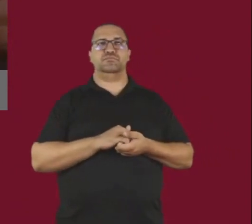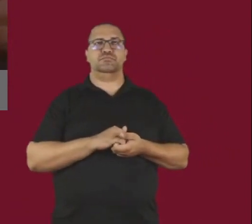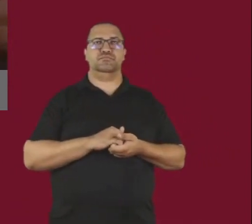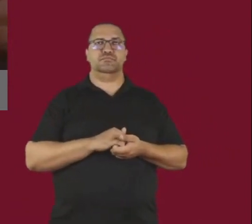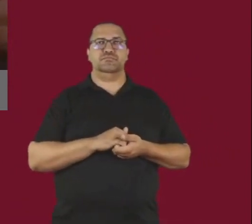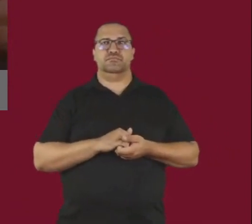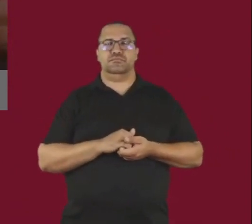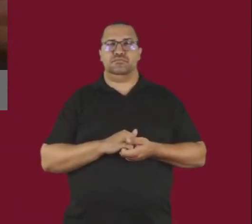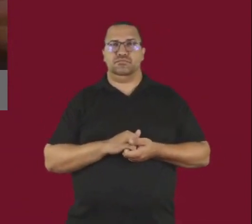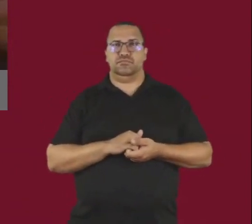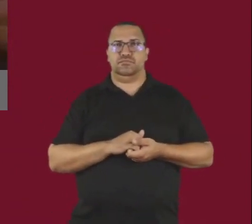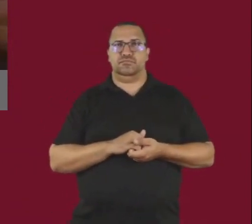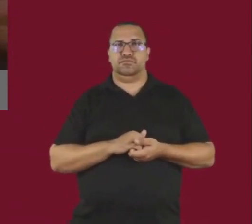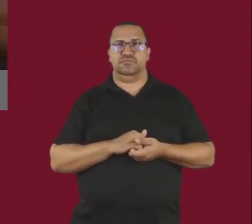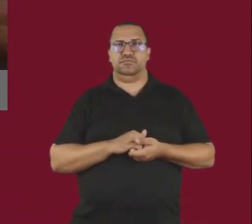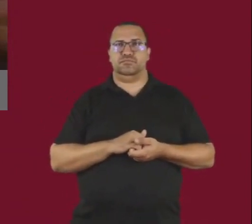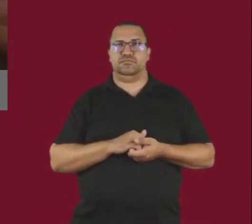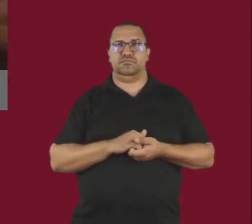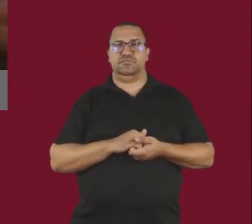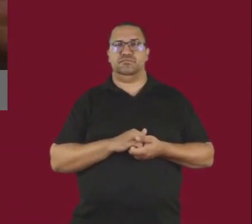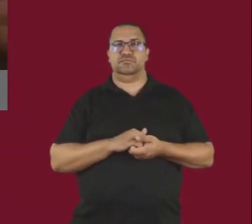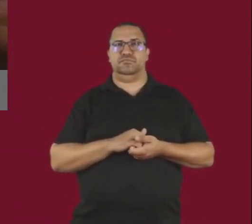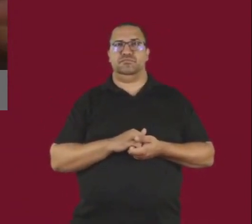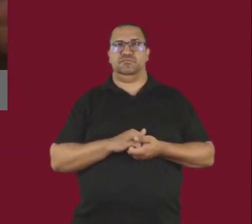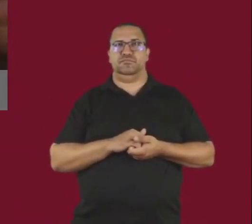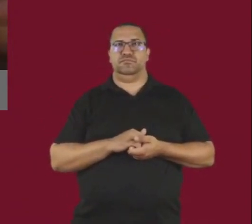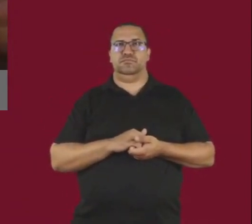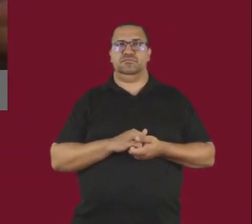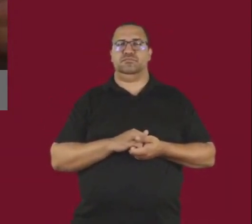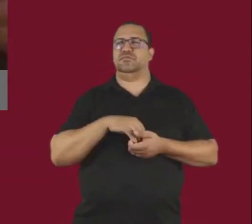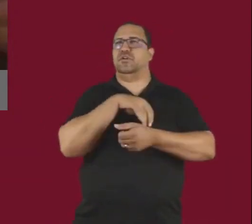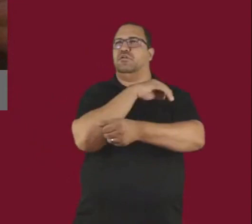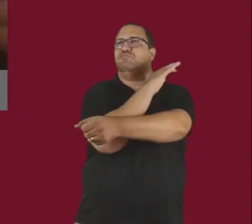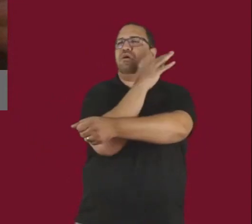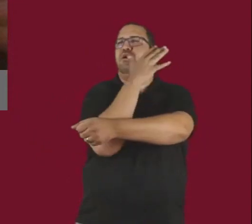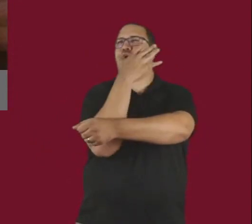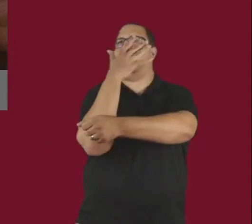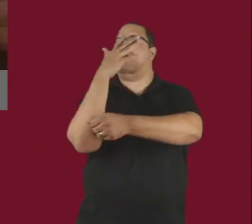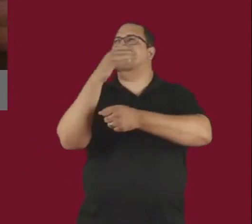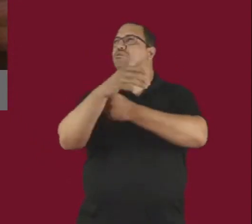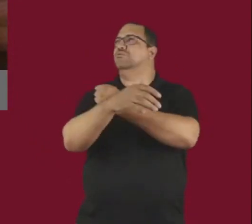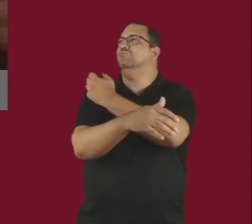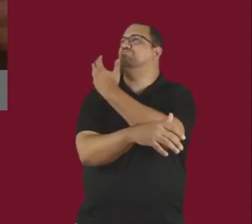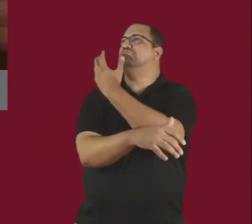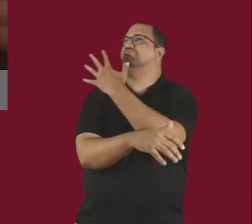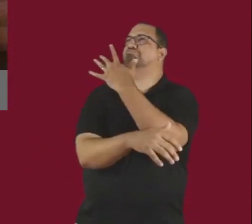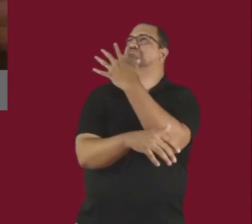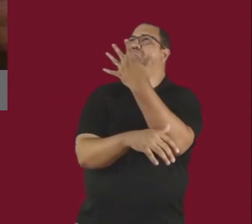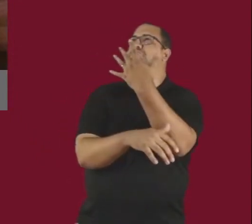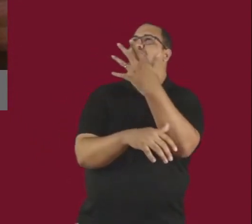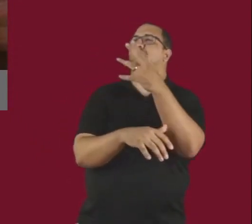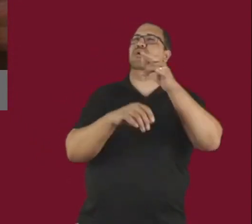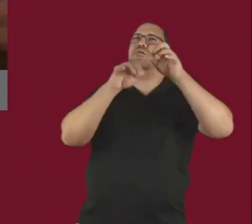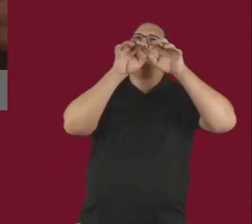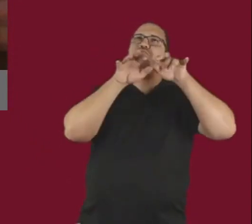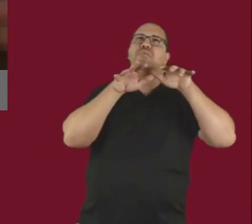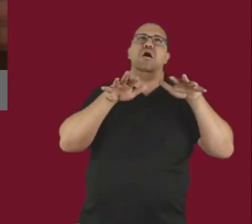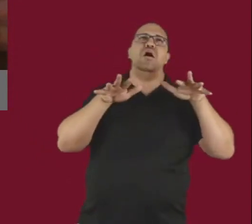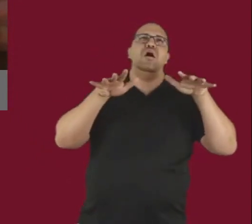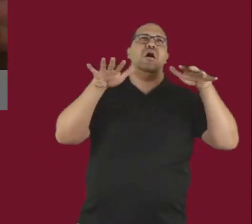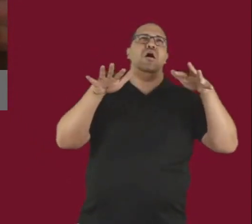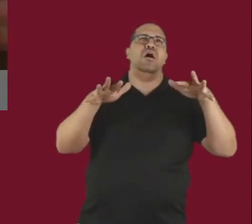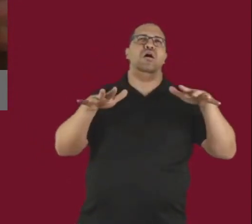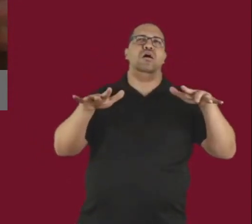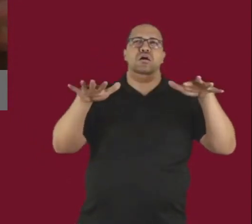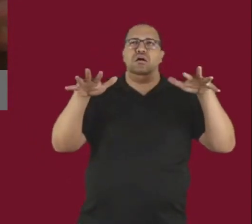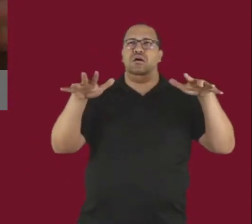Eu precisava passar a contar a floresta desde dentro da floresta.